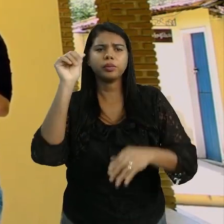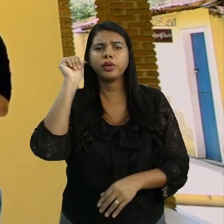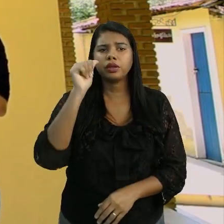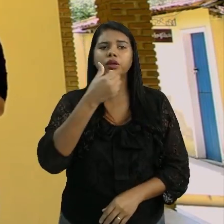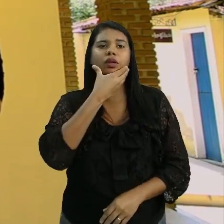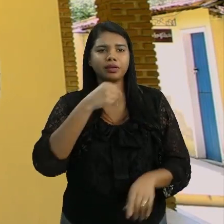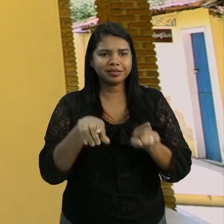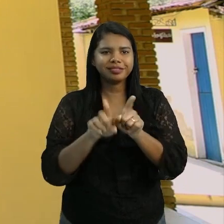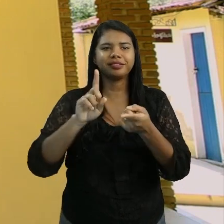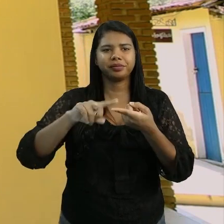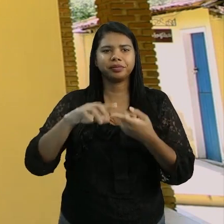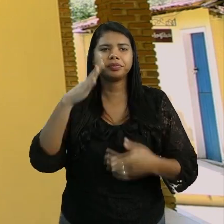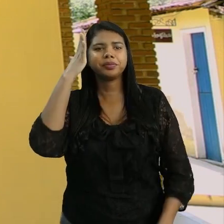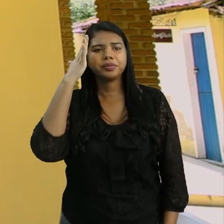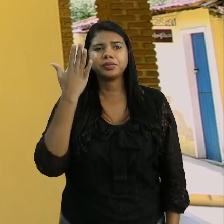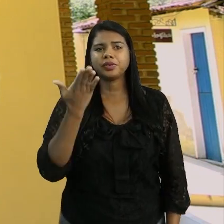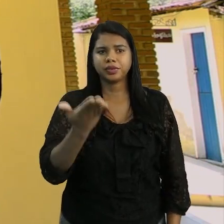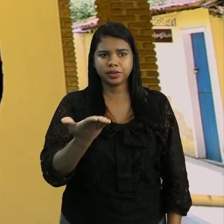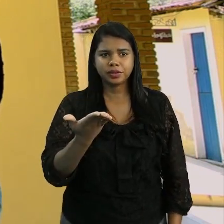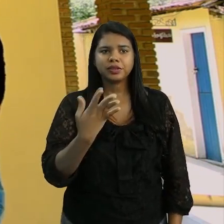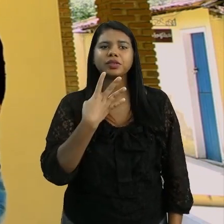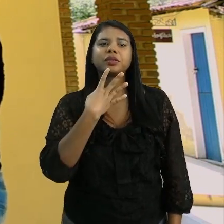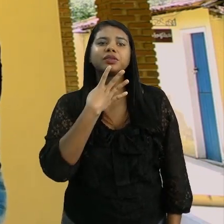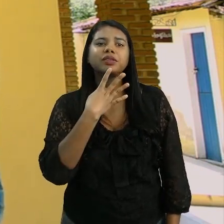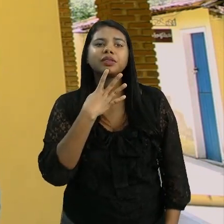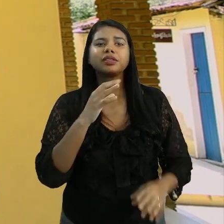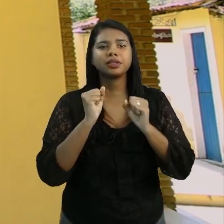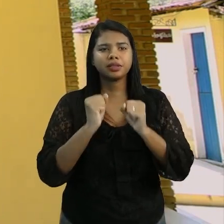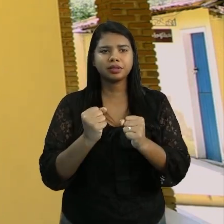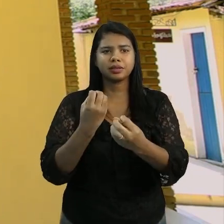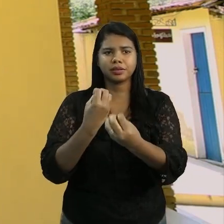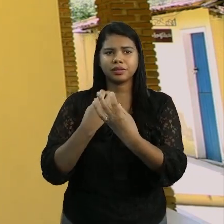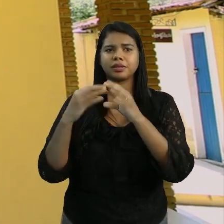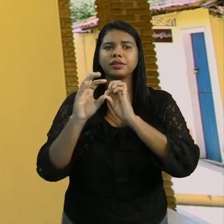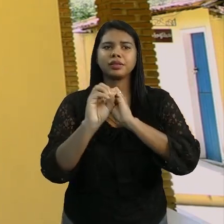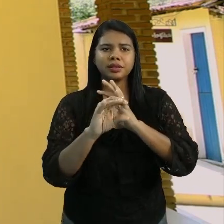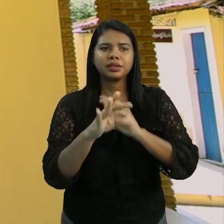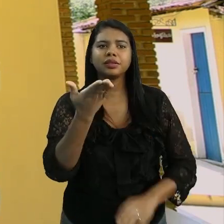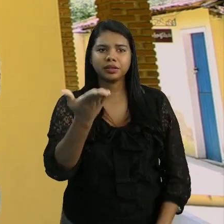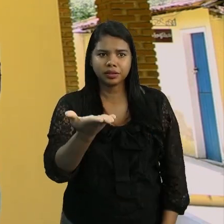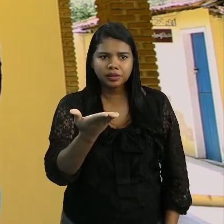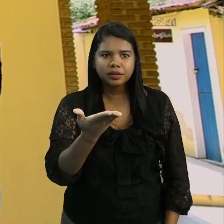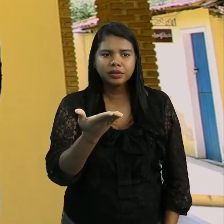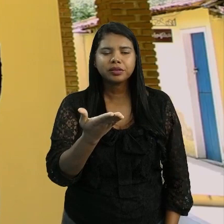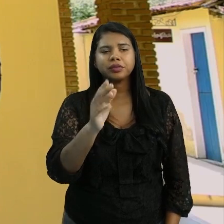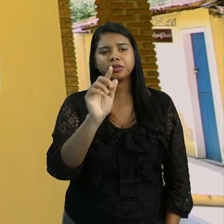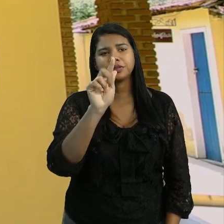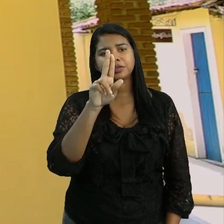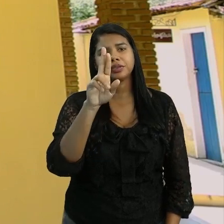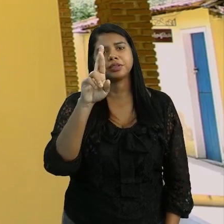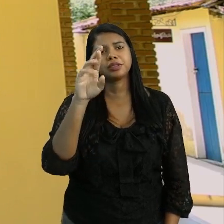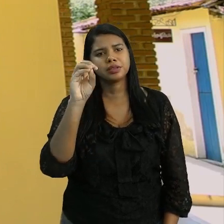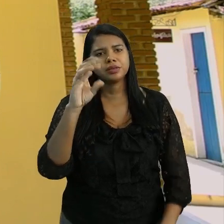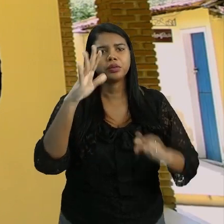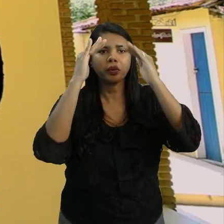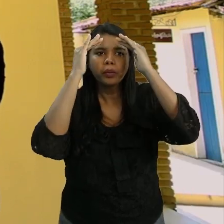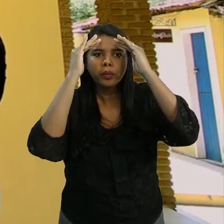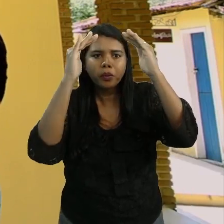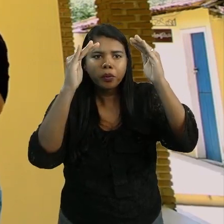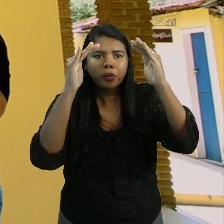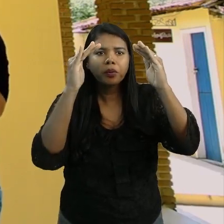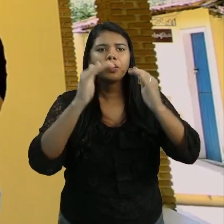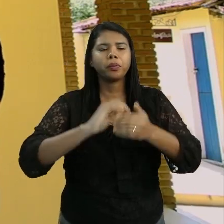Então eu sou servo de Deus, que é o mestre espiritual original. Quando, na nossa tradição, um outro nome para se referir a uma pessoa